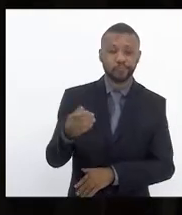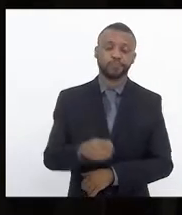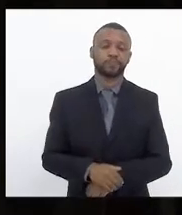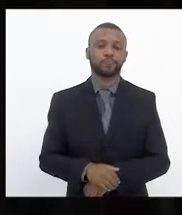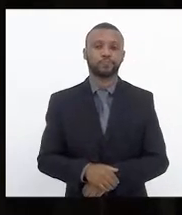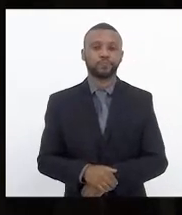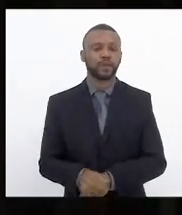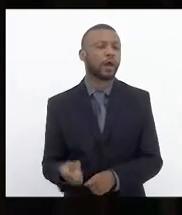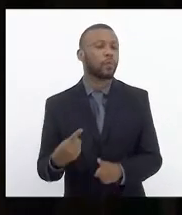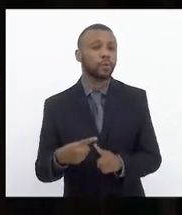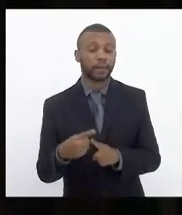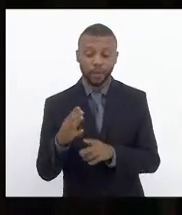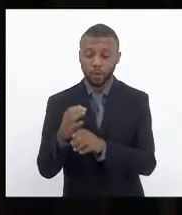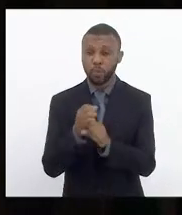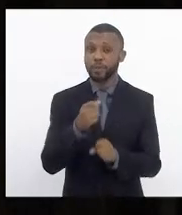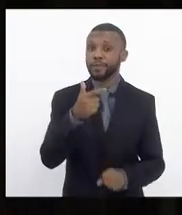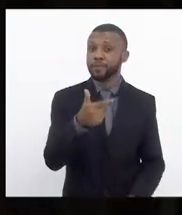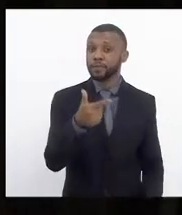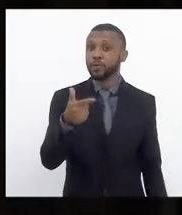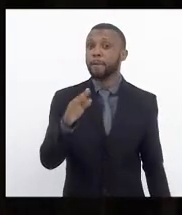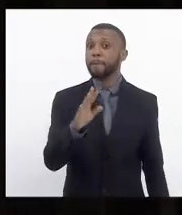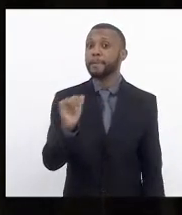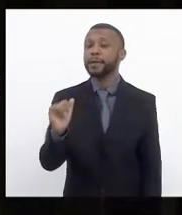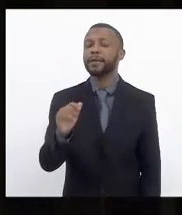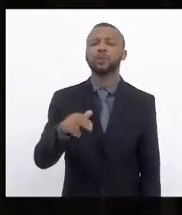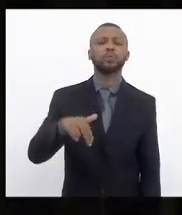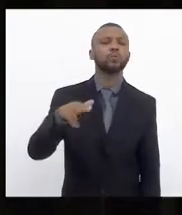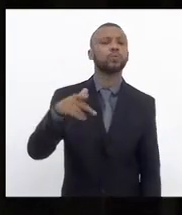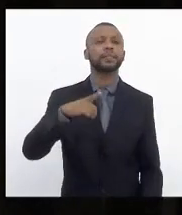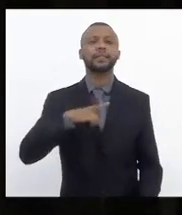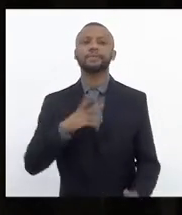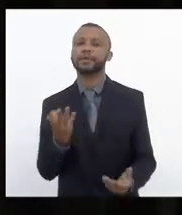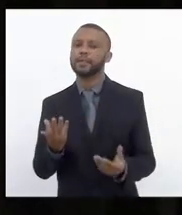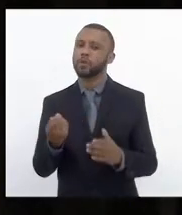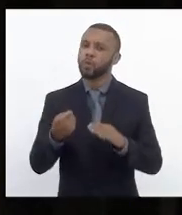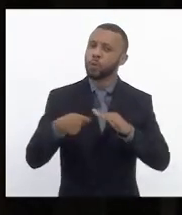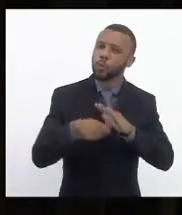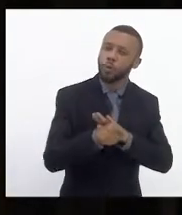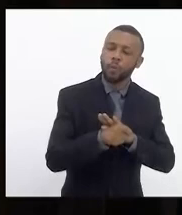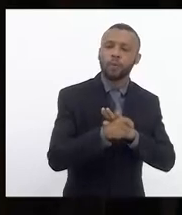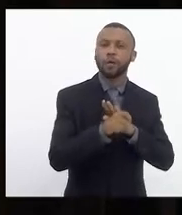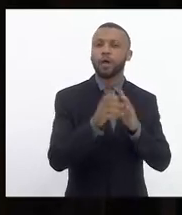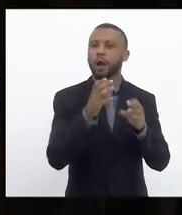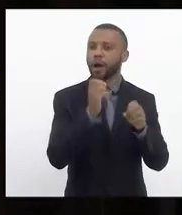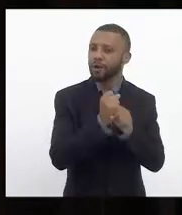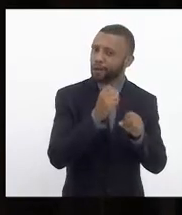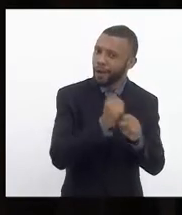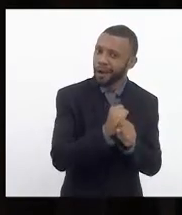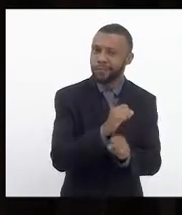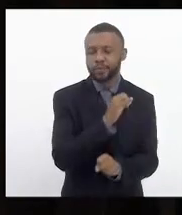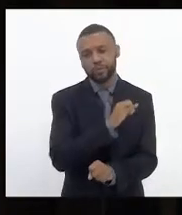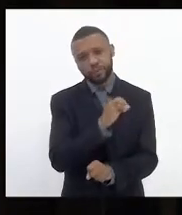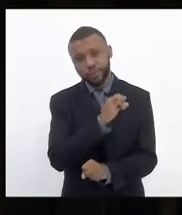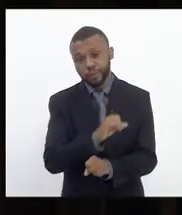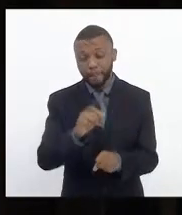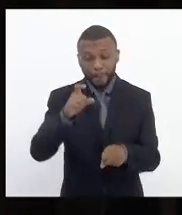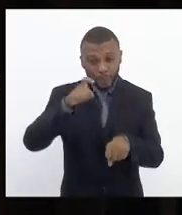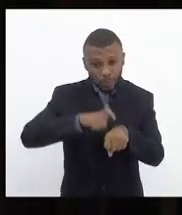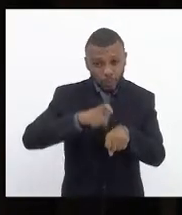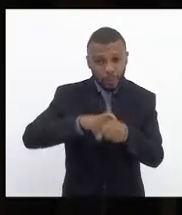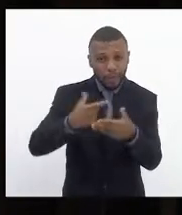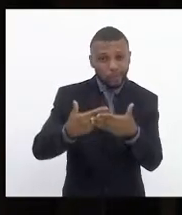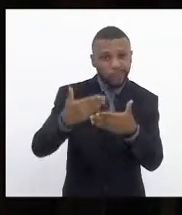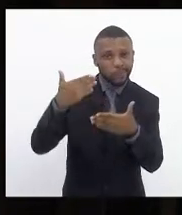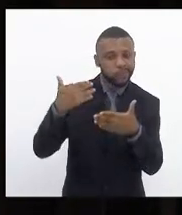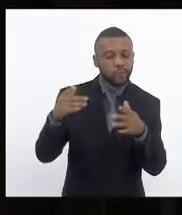22 bilhões nunca chegou os cofres do Rio de Janeiro mesmo no momento de vacas gordas